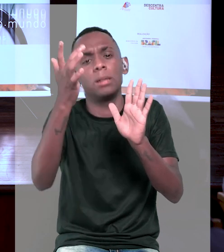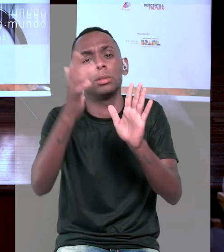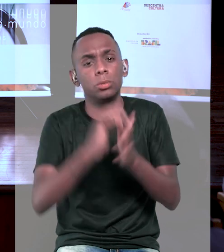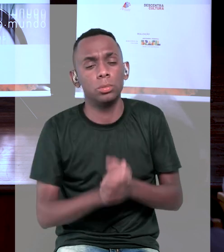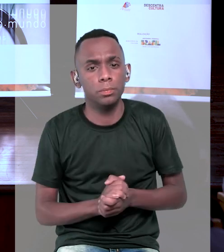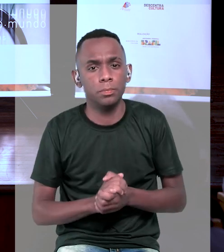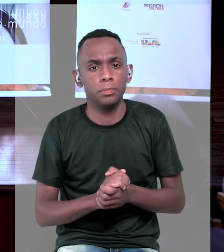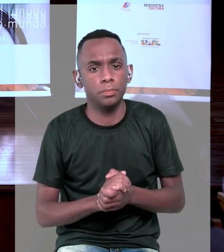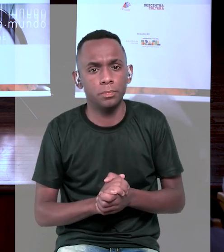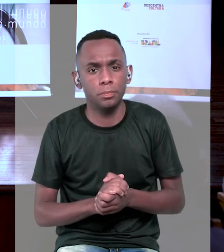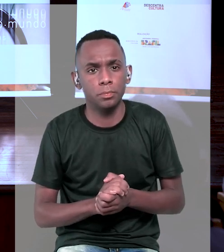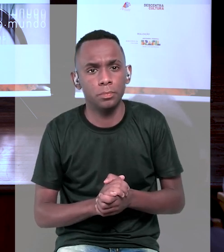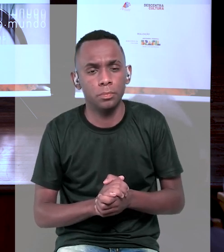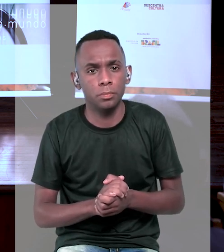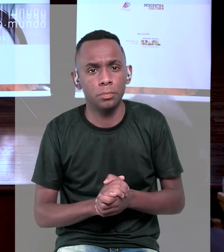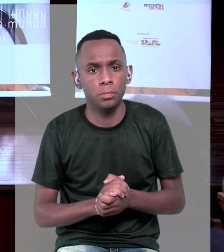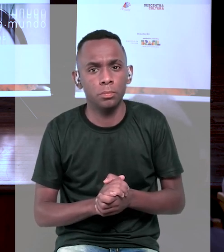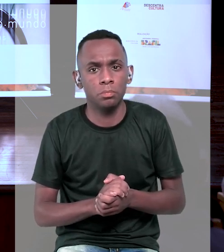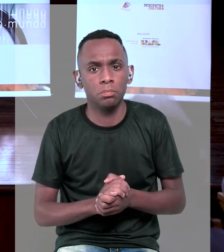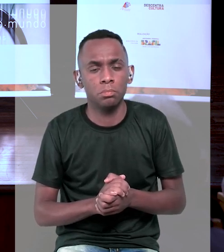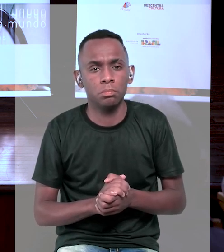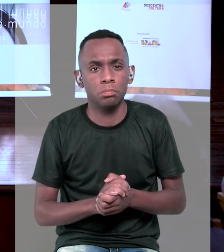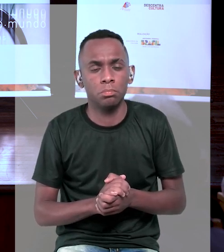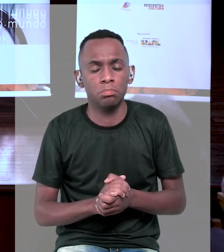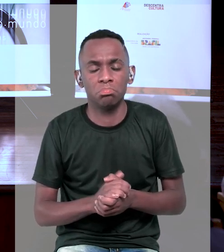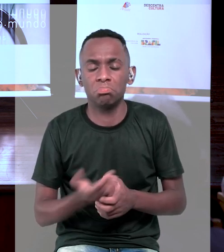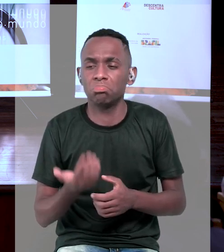que é a seguinte: ninguém controla a língua.